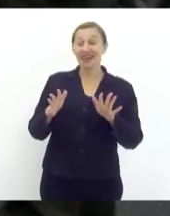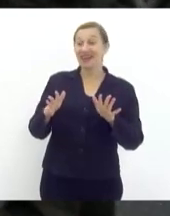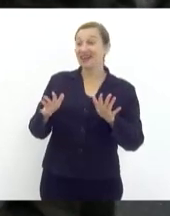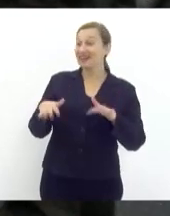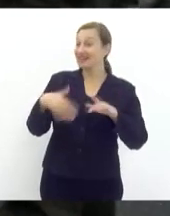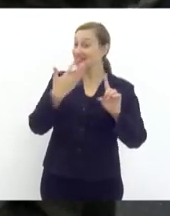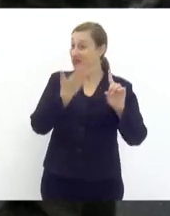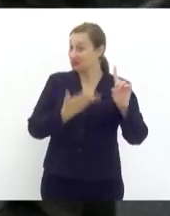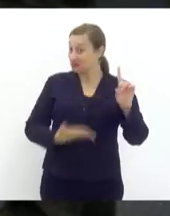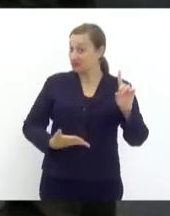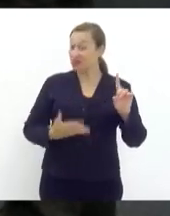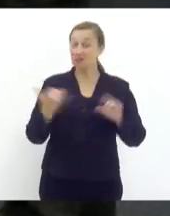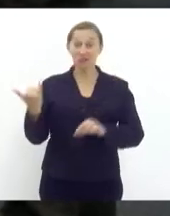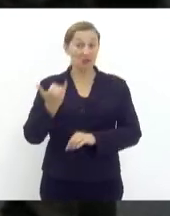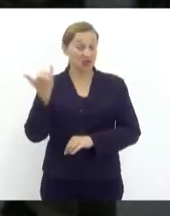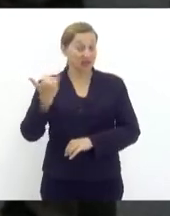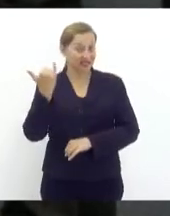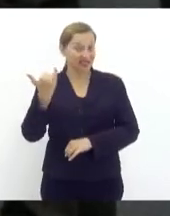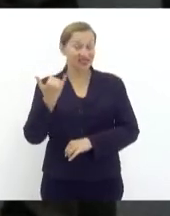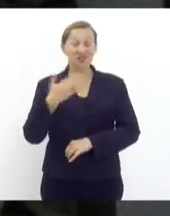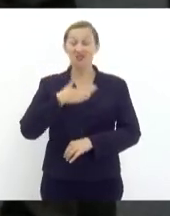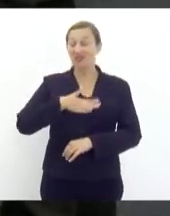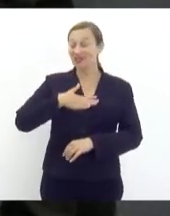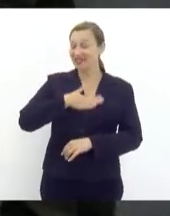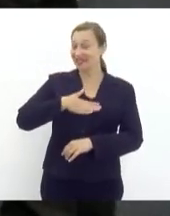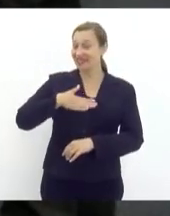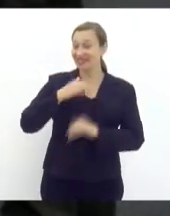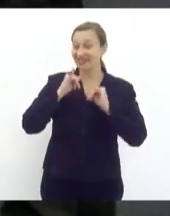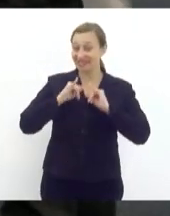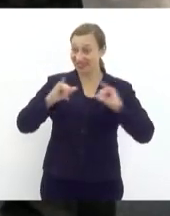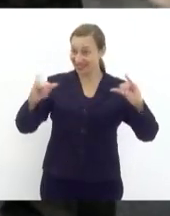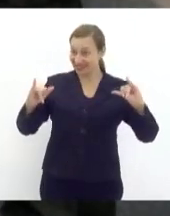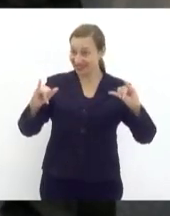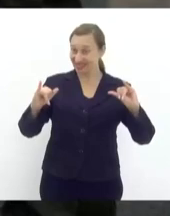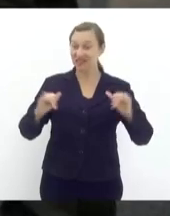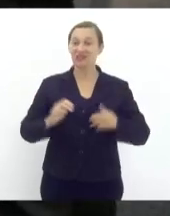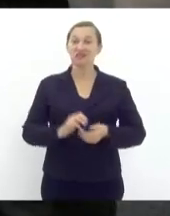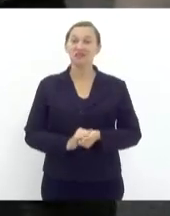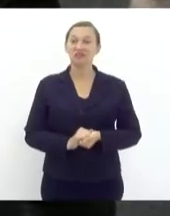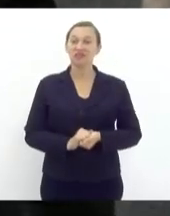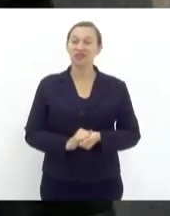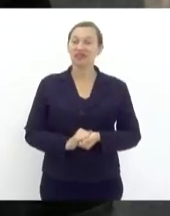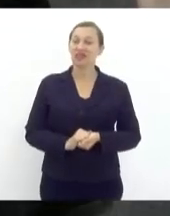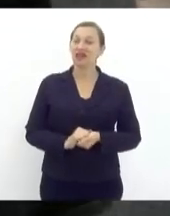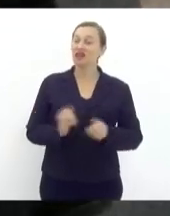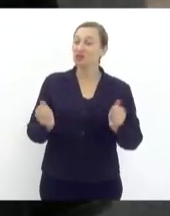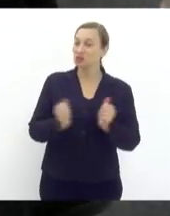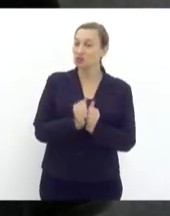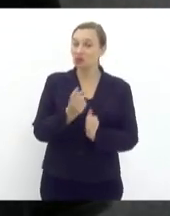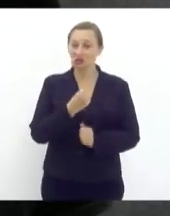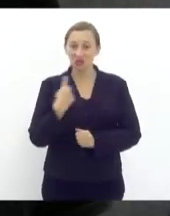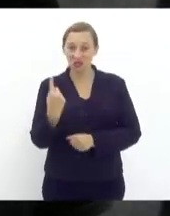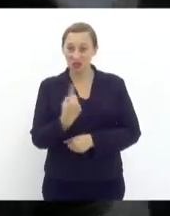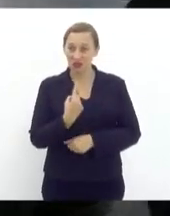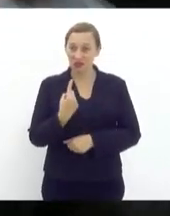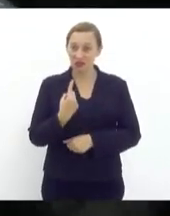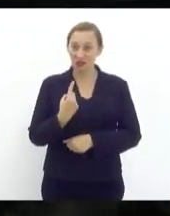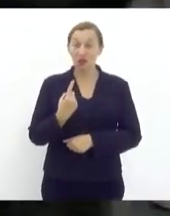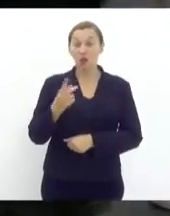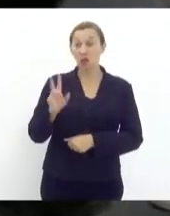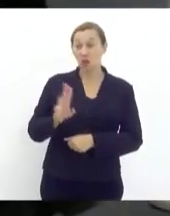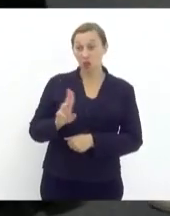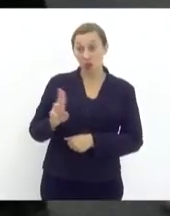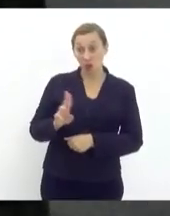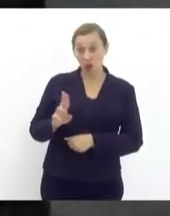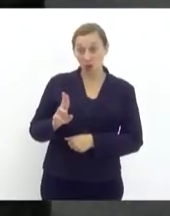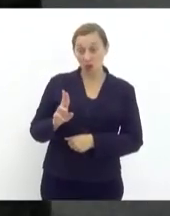rosa importante eu gostaria de anunciar que está entre nós aqui um grande nome